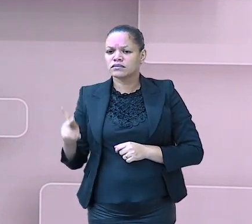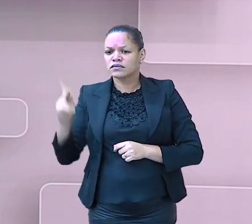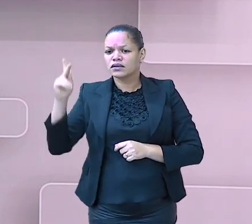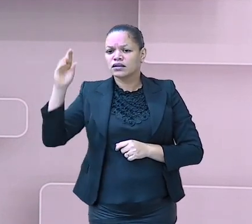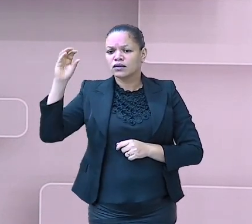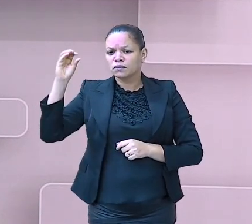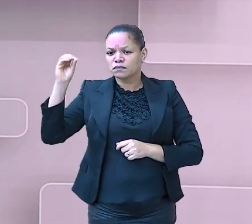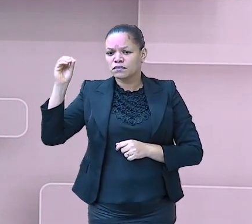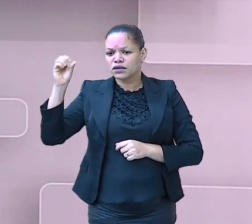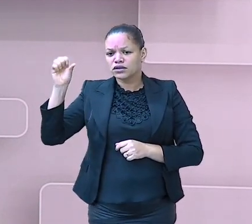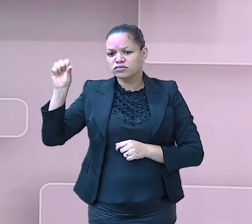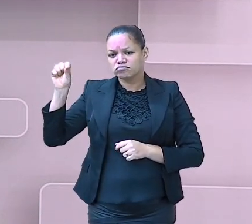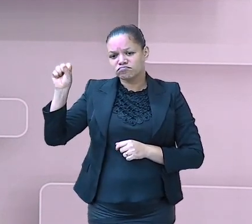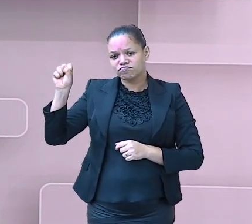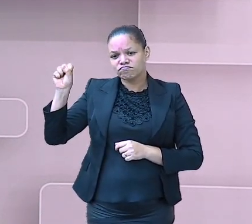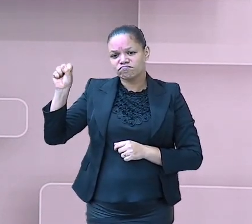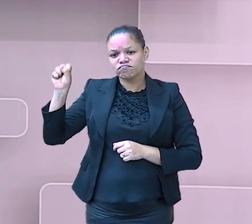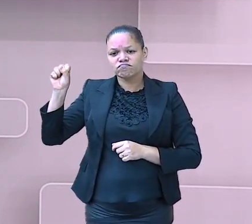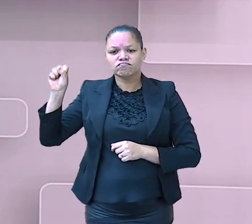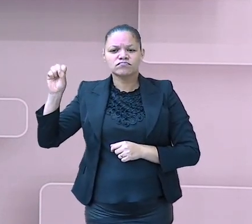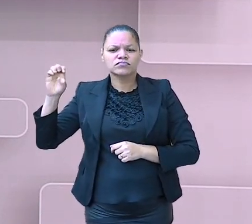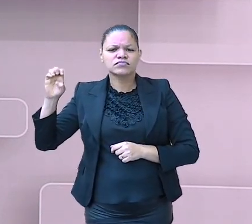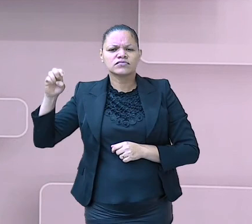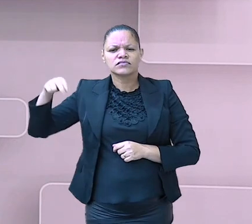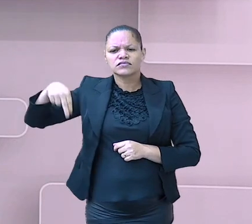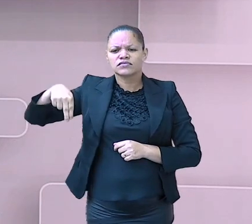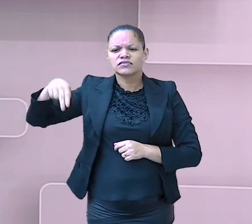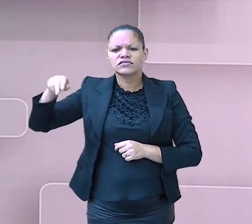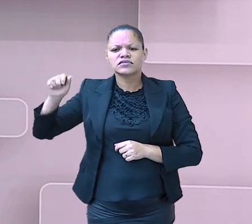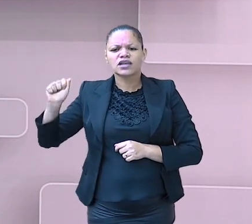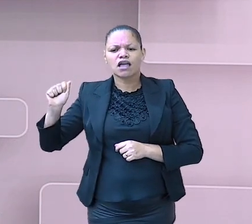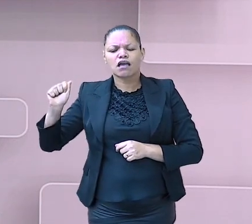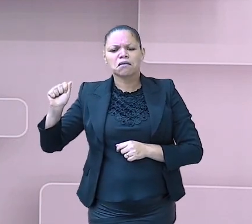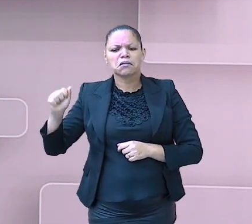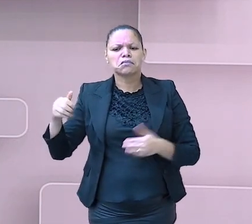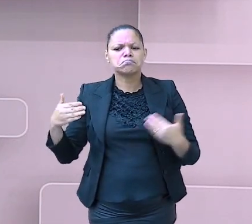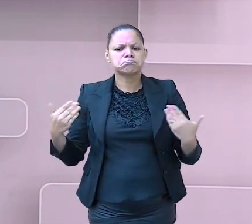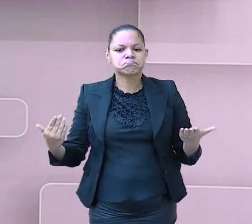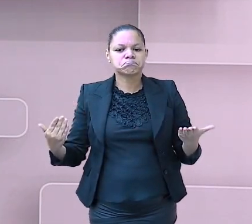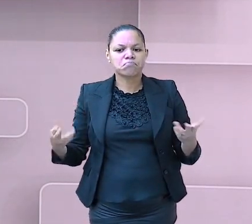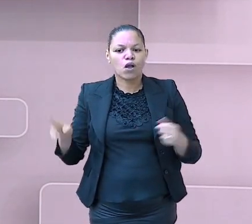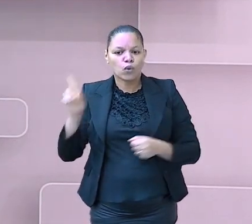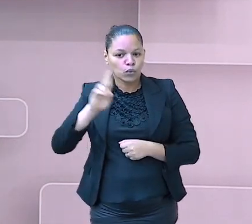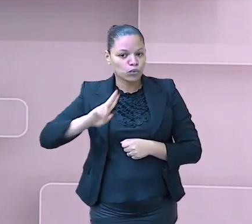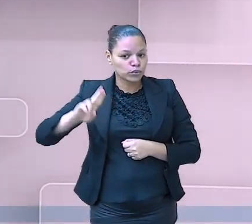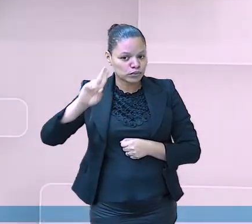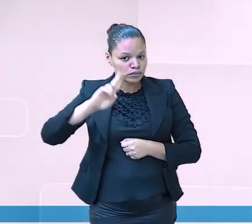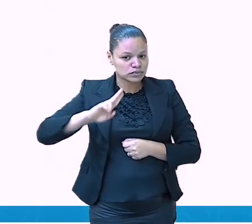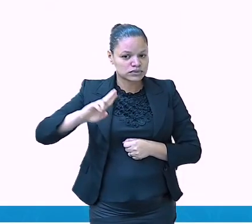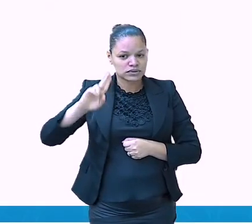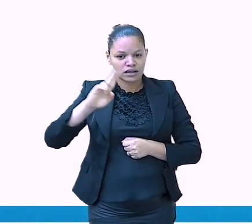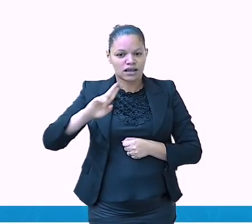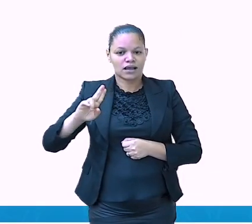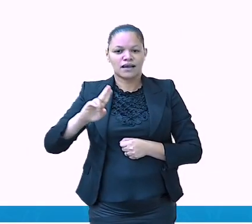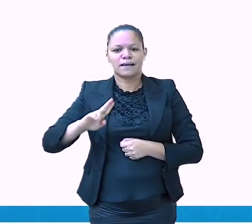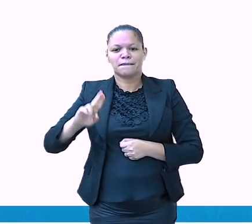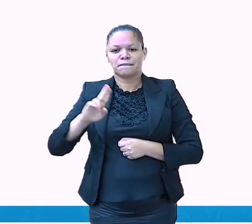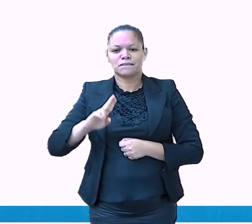seda, né? Aquele tecido gostoso, fresquinho, é a seda.